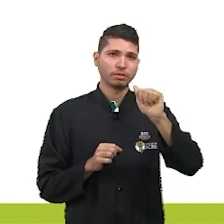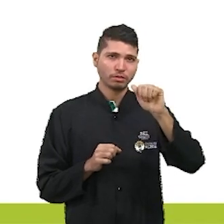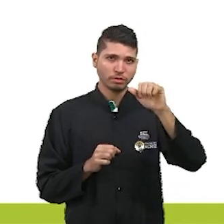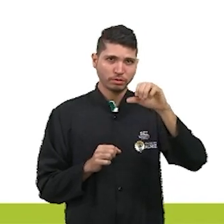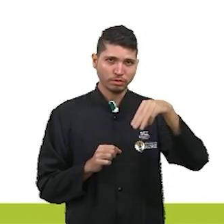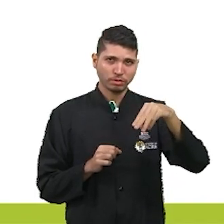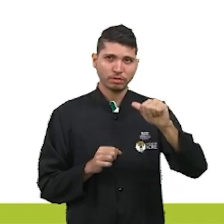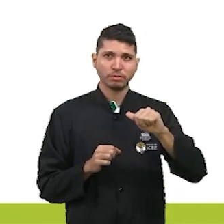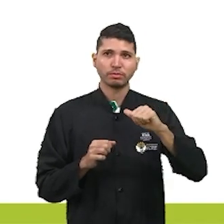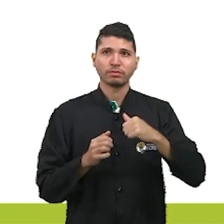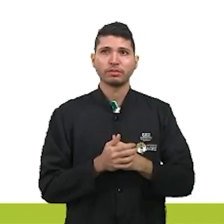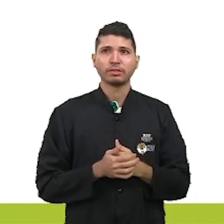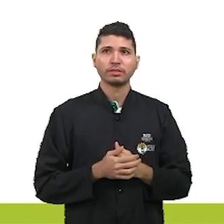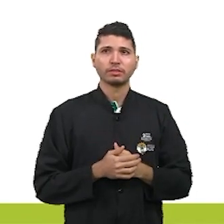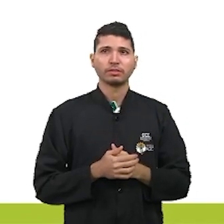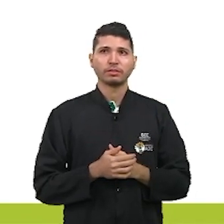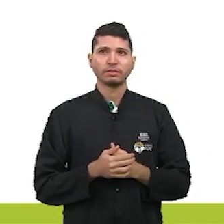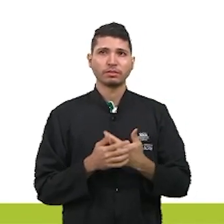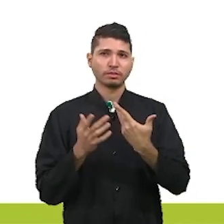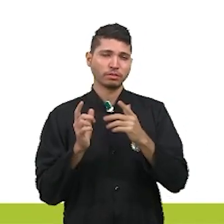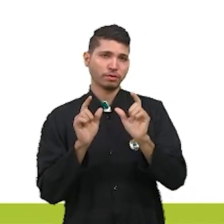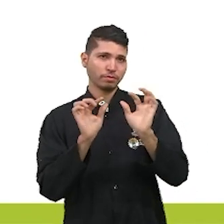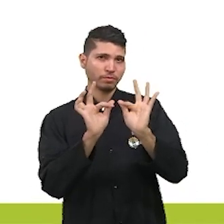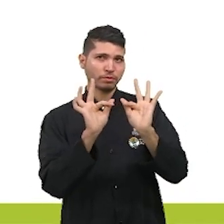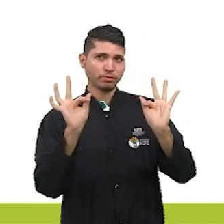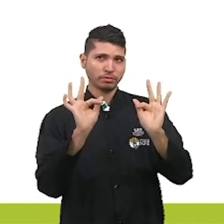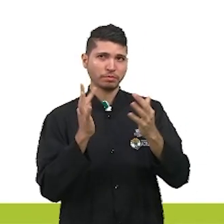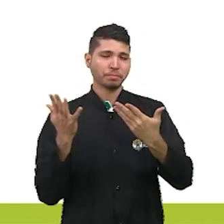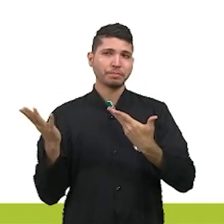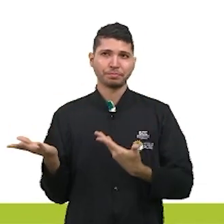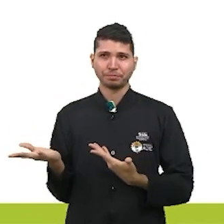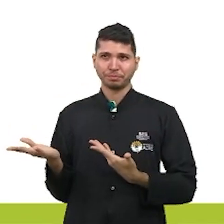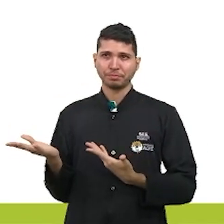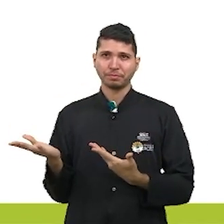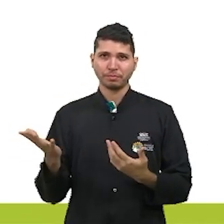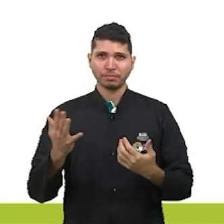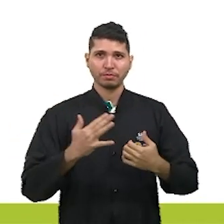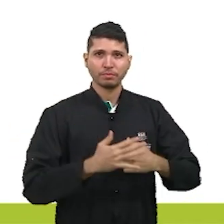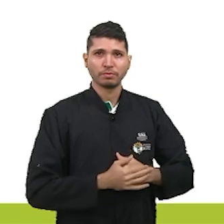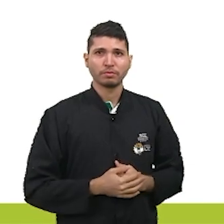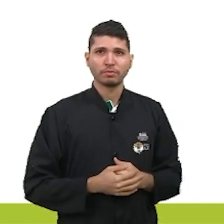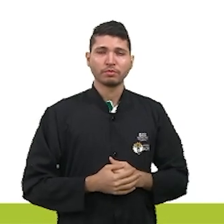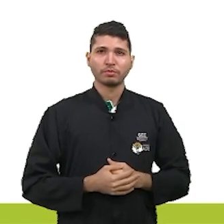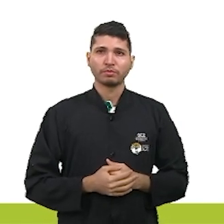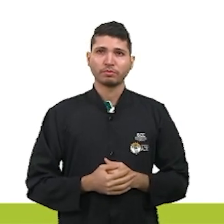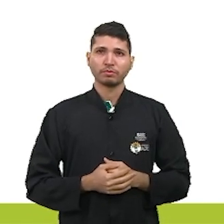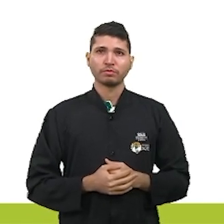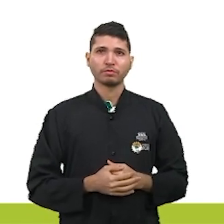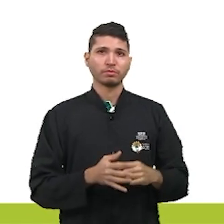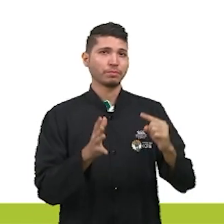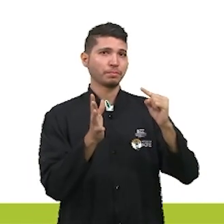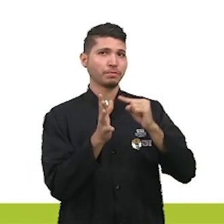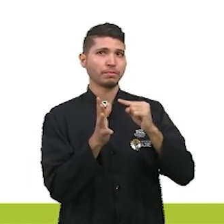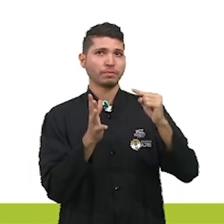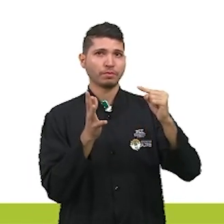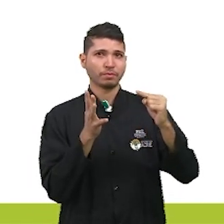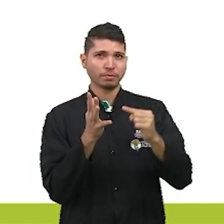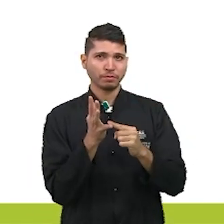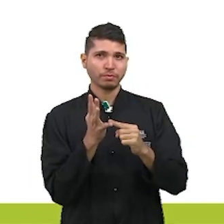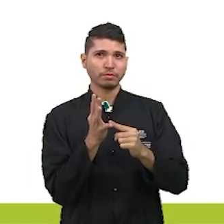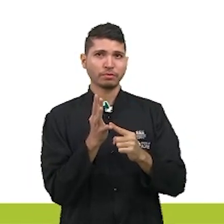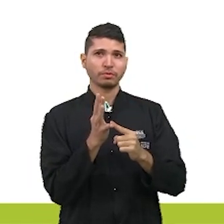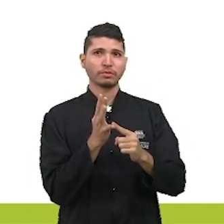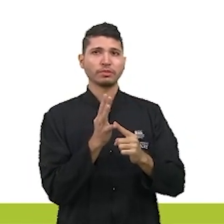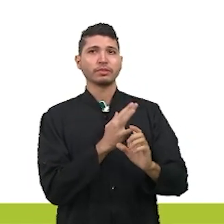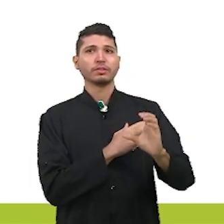diante, sem considerar os espaçamentos entre elas. Nessas condições, o número de anagramas formados é dado por